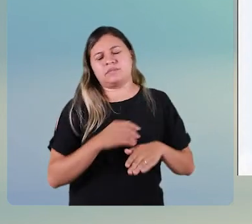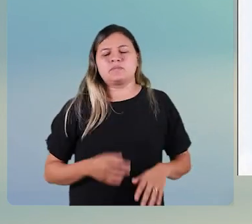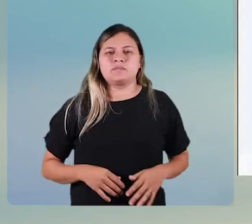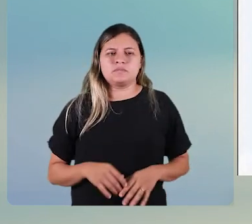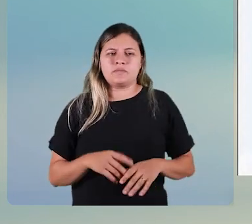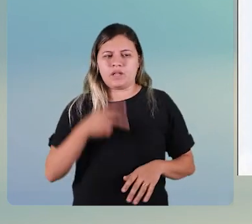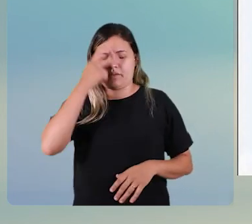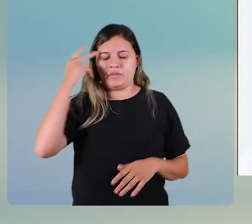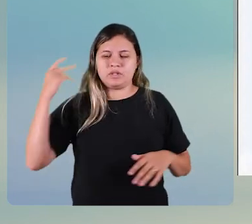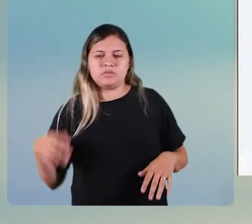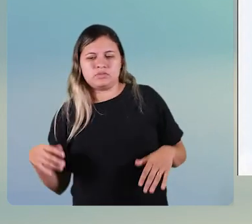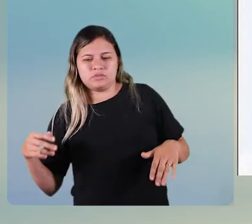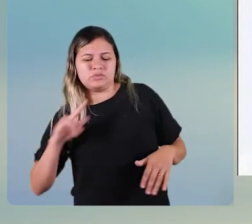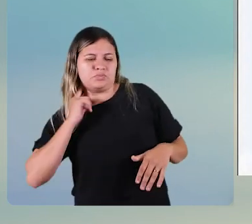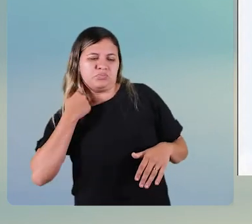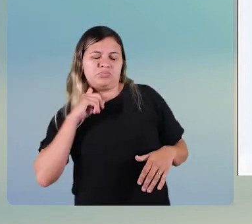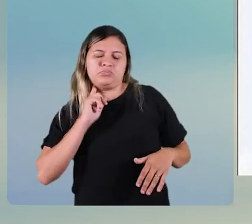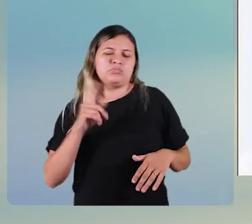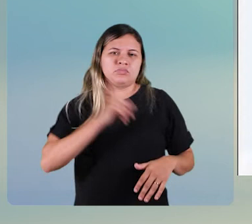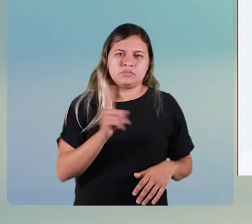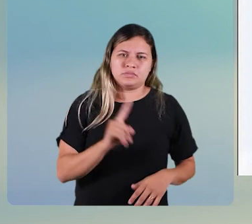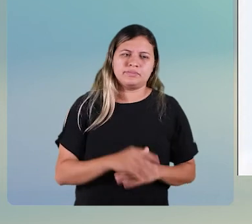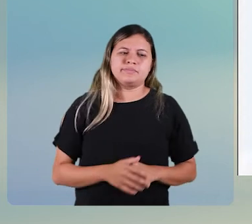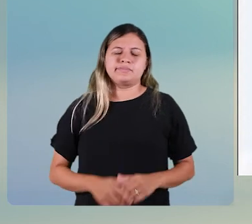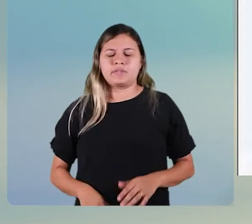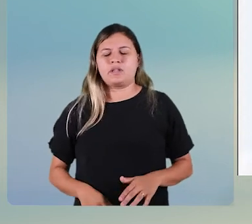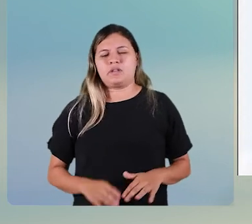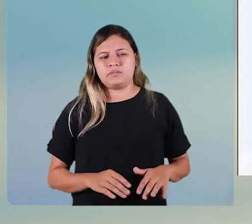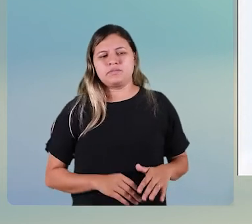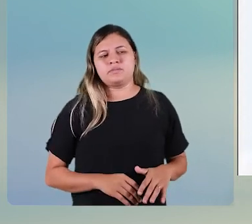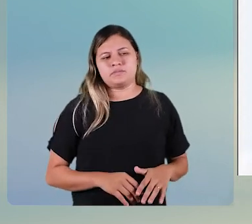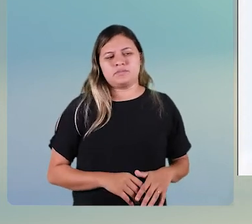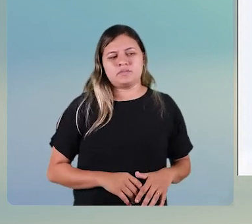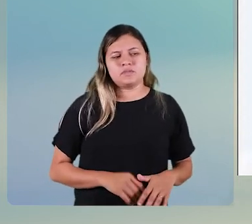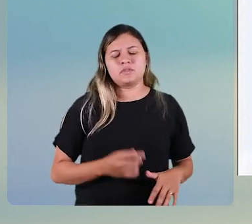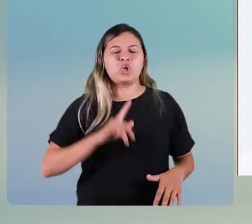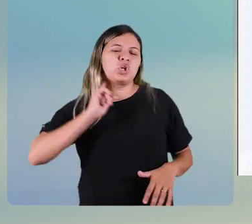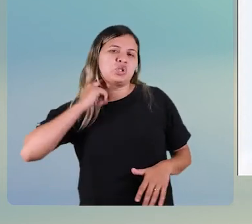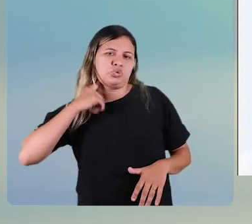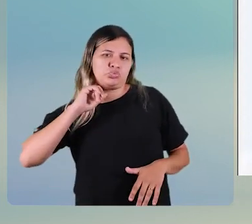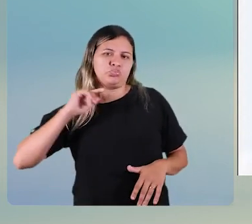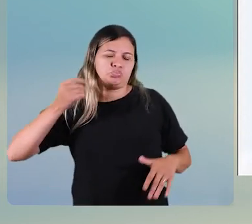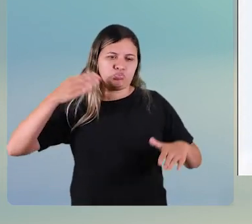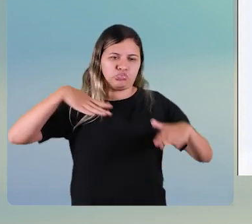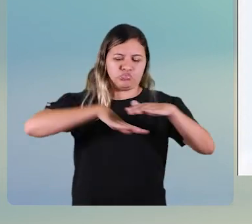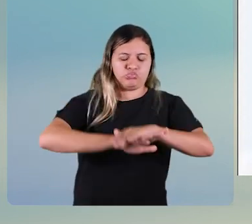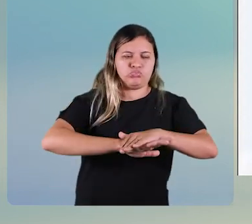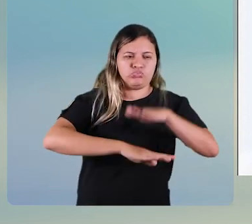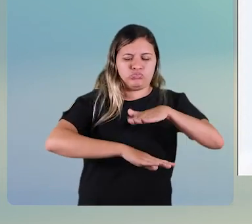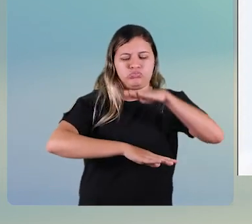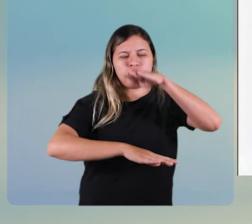o ambiente ao lado, as pessoas, enfim, certo? Então, é assim que é descartado, né, ou guardado o lixo nuclear, tá